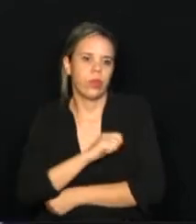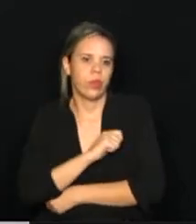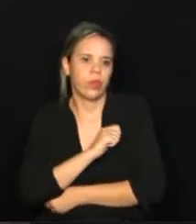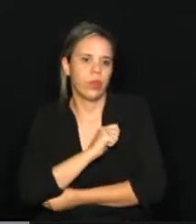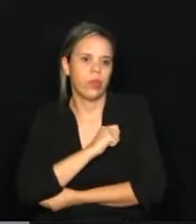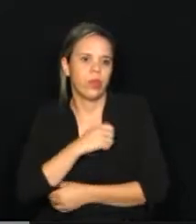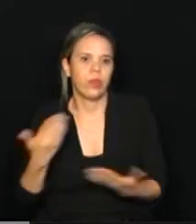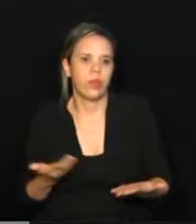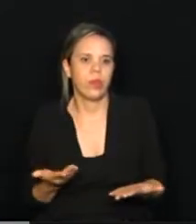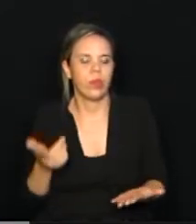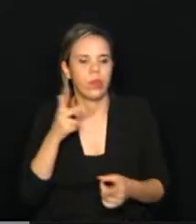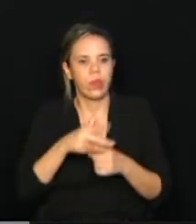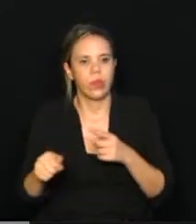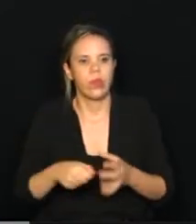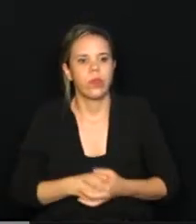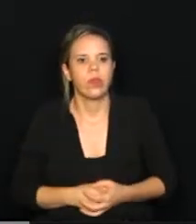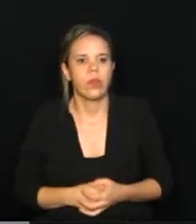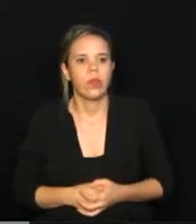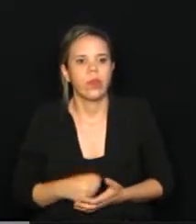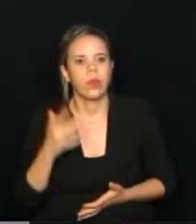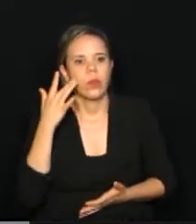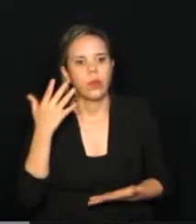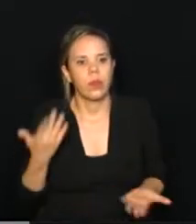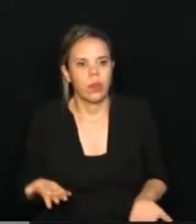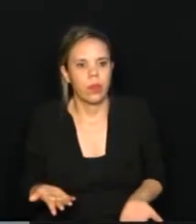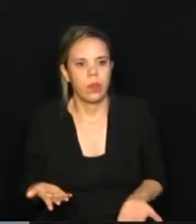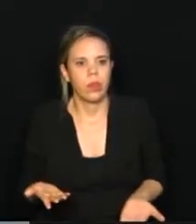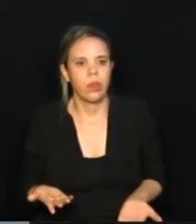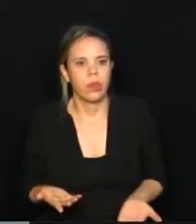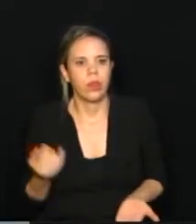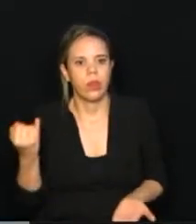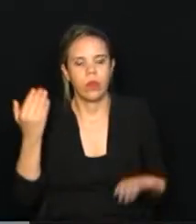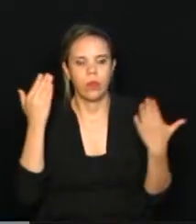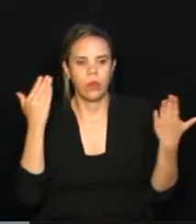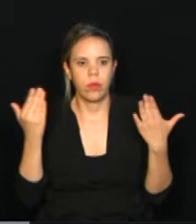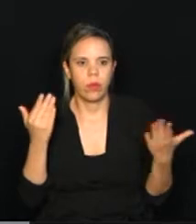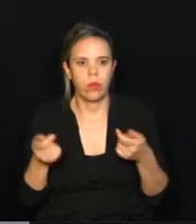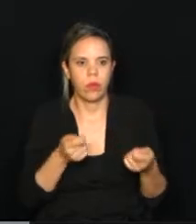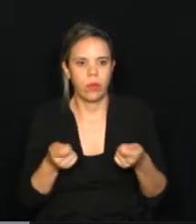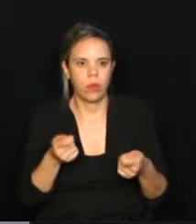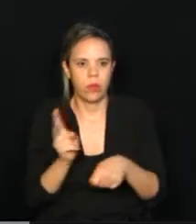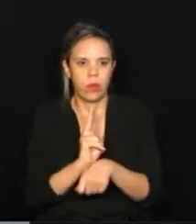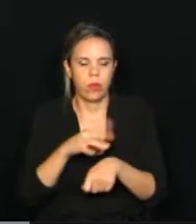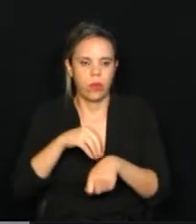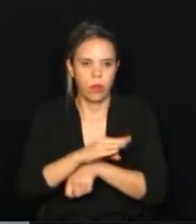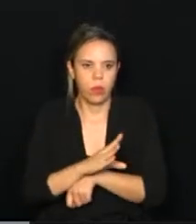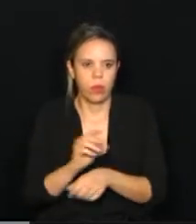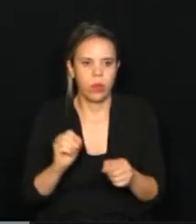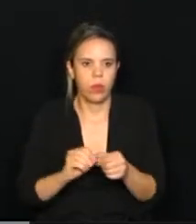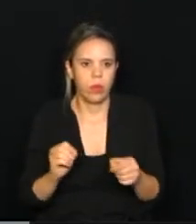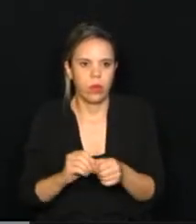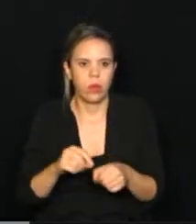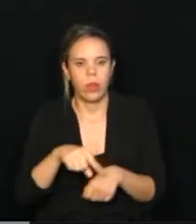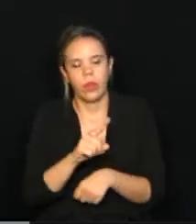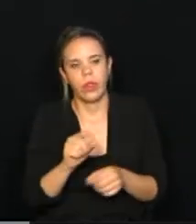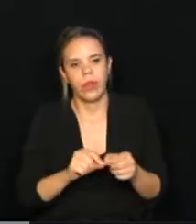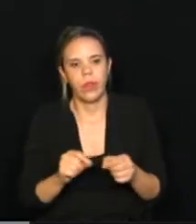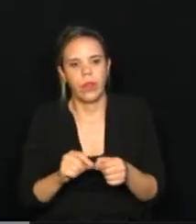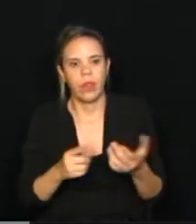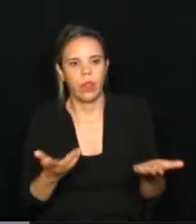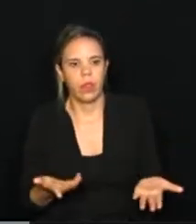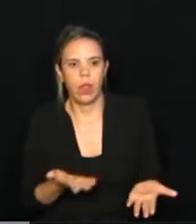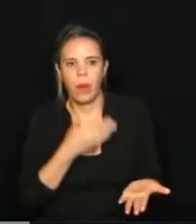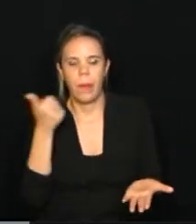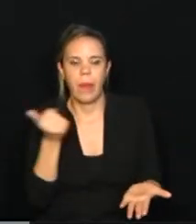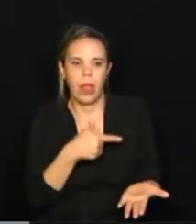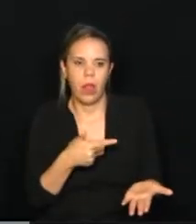gente ganhando do Canadá. Então, acho que fator muito psicológico, ele dá muita segurança de fazer, vai lá e faz o que você faz de